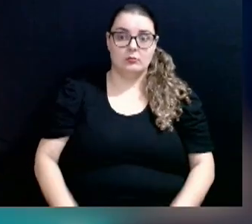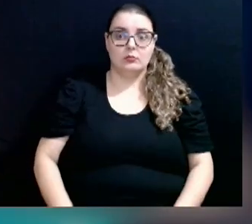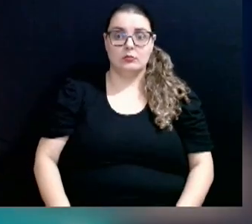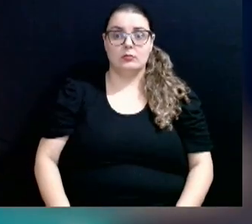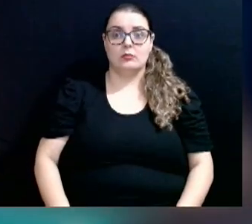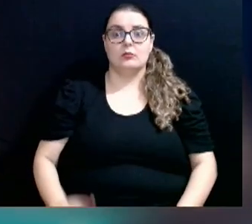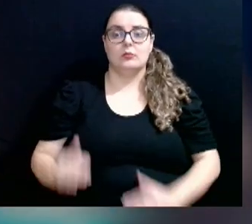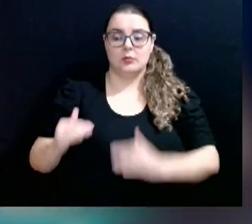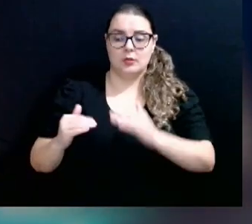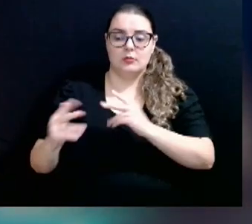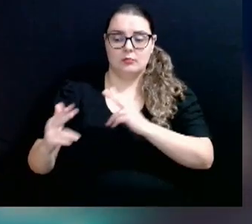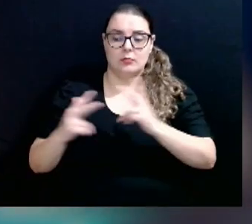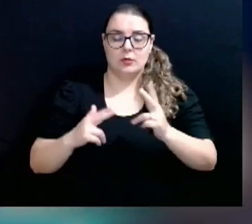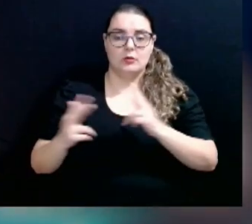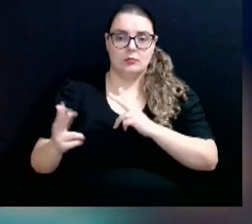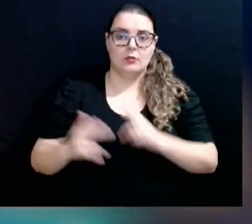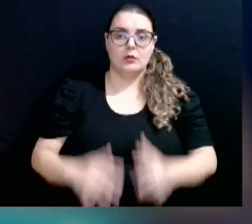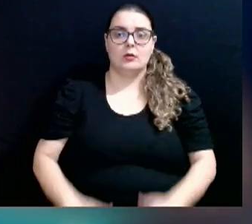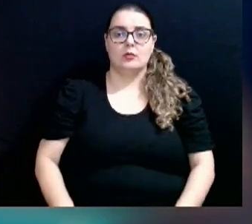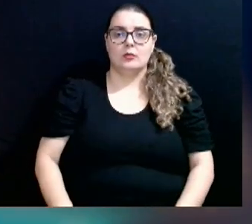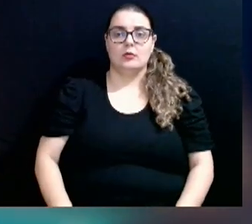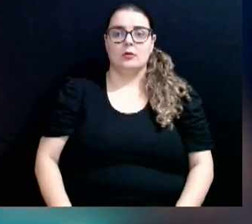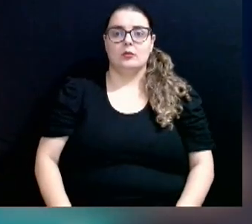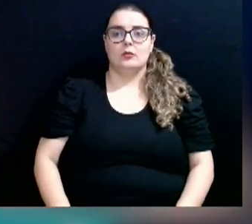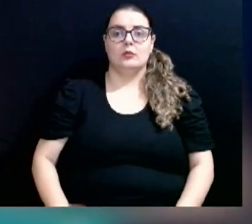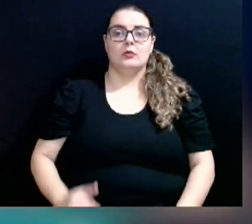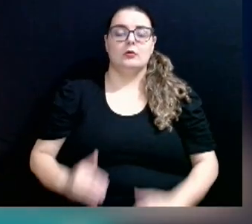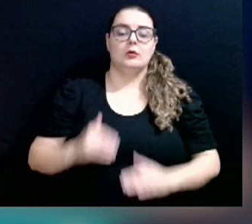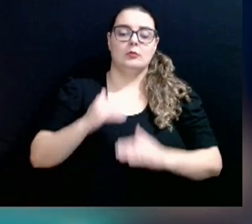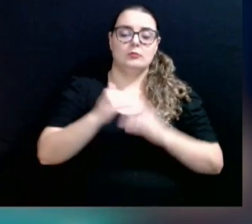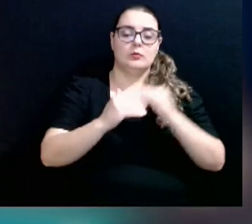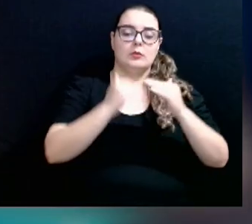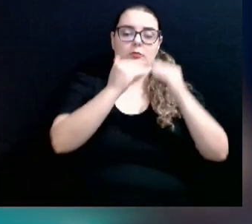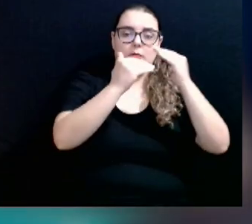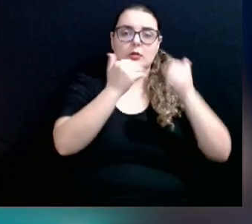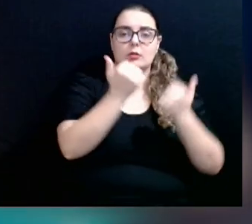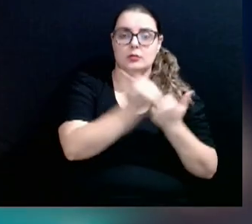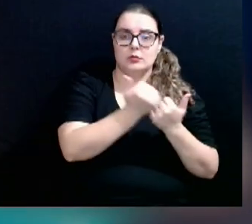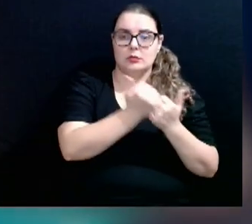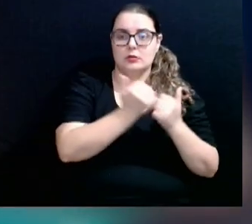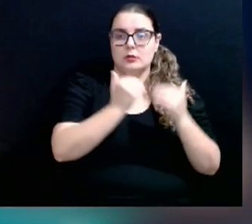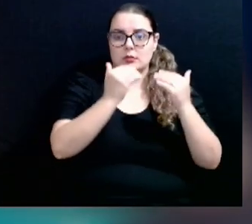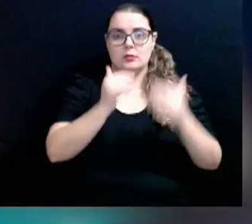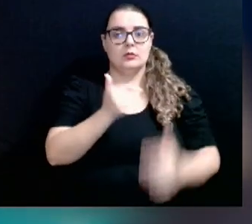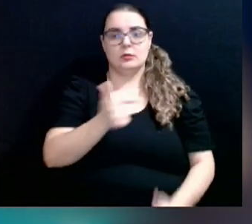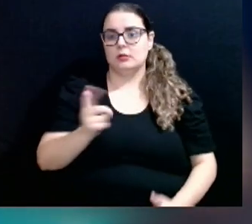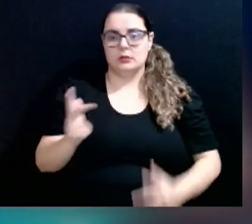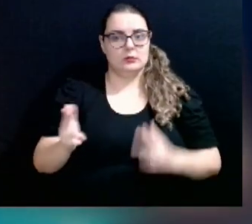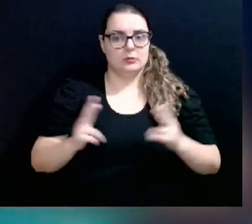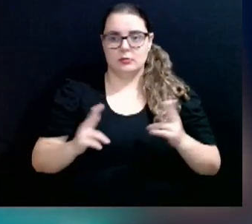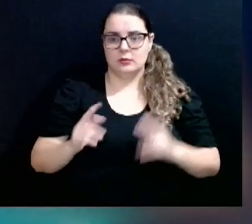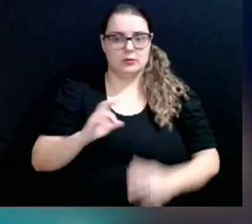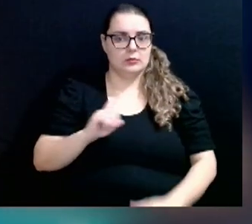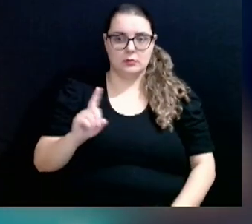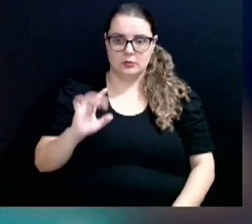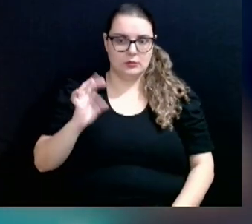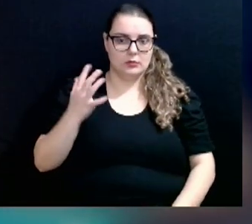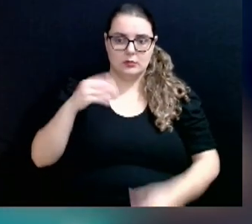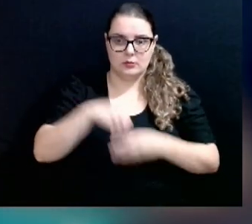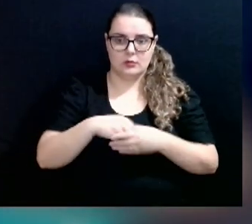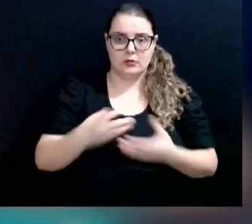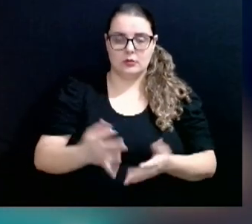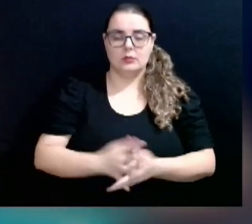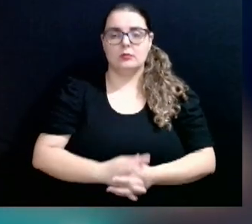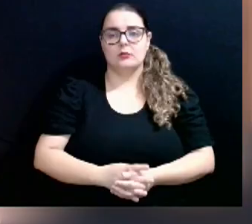né, quando vai passando para os cargos superiores, isso não compõe a